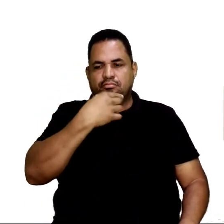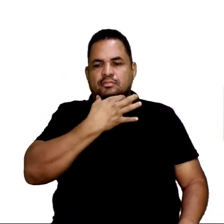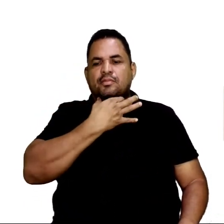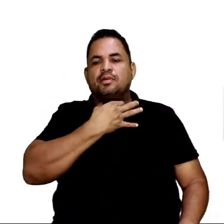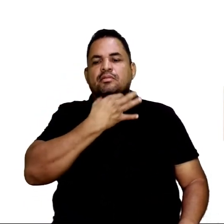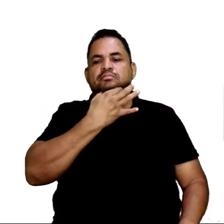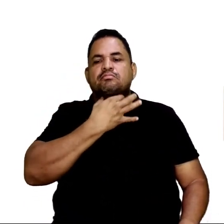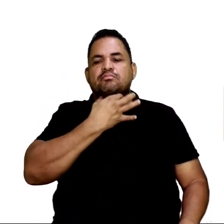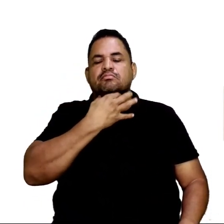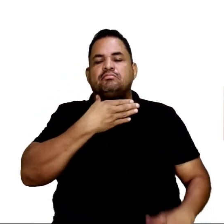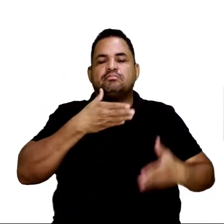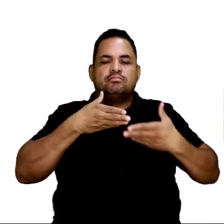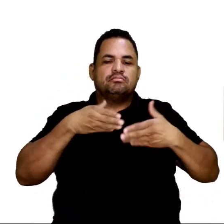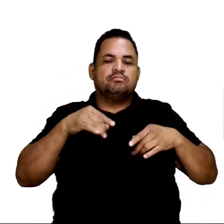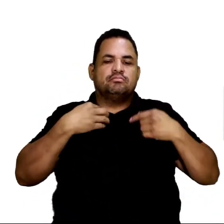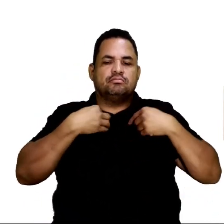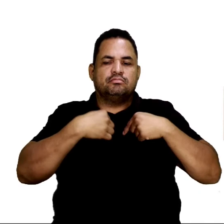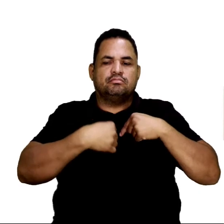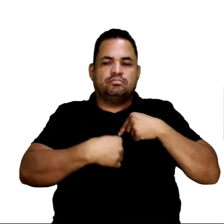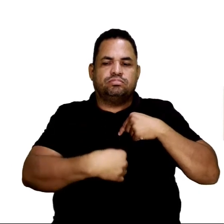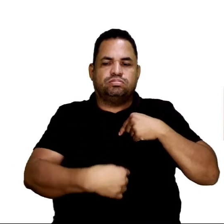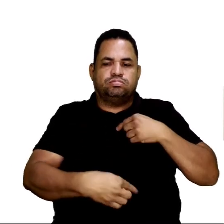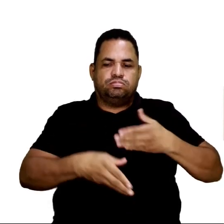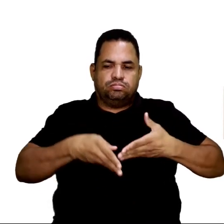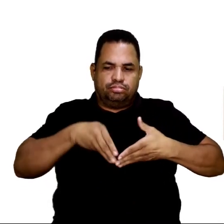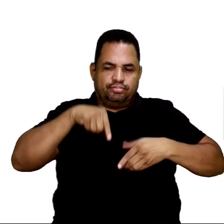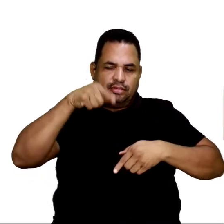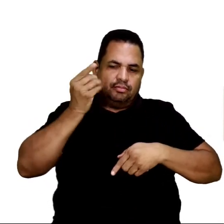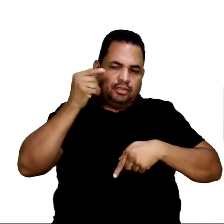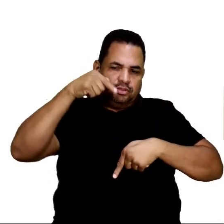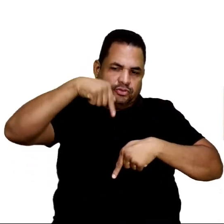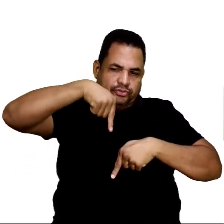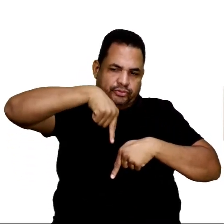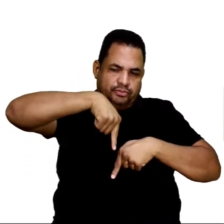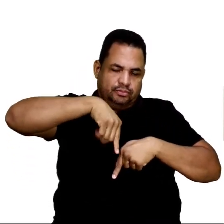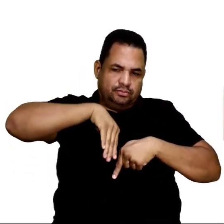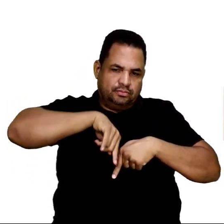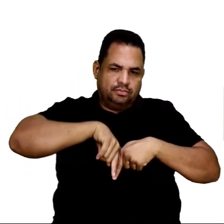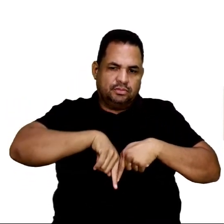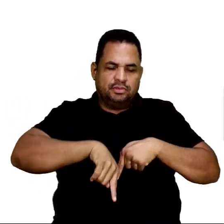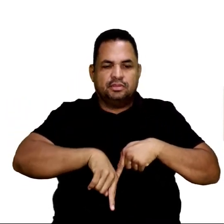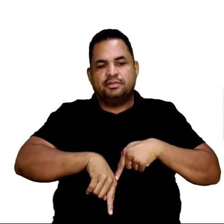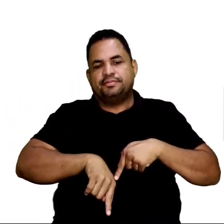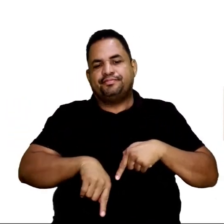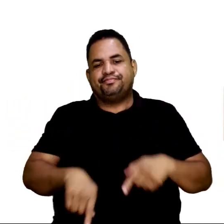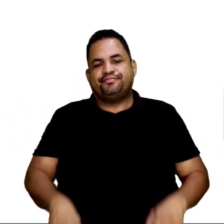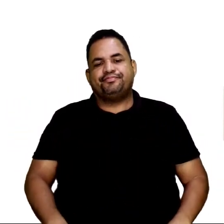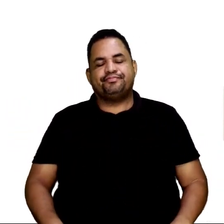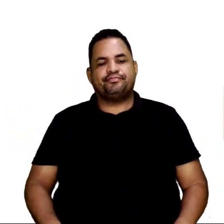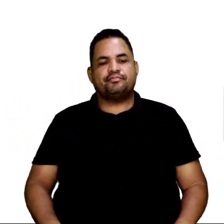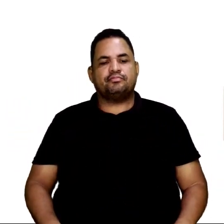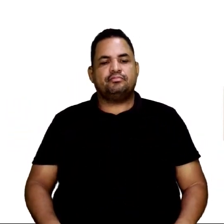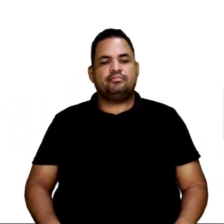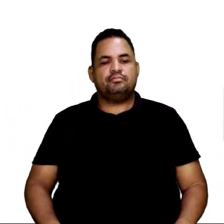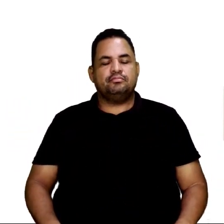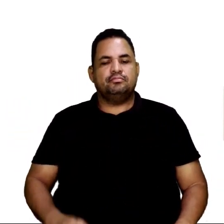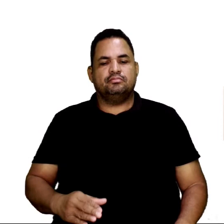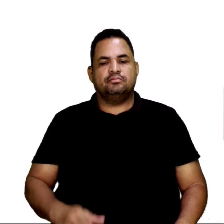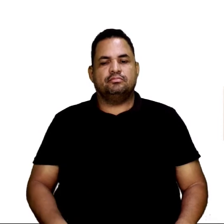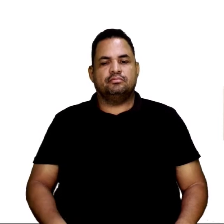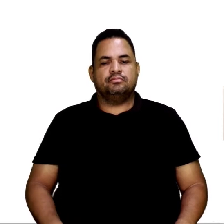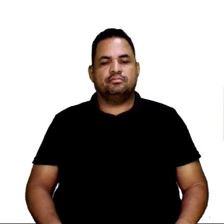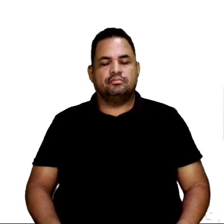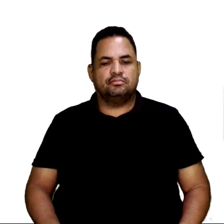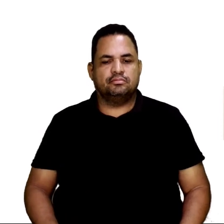posicionar em direção à cavidade pélvica. Lembra da ocitocina que eu falei para vocês? Pois é, a ocitocina é